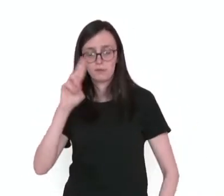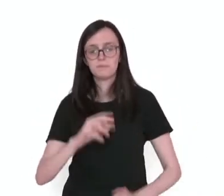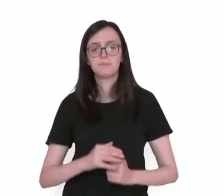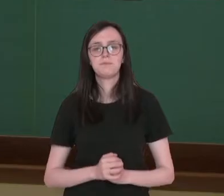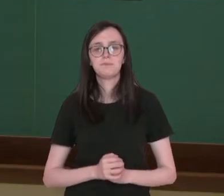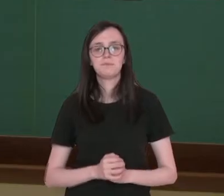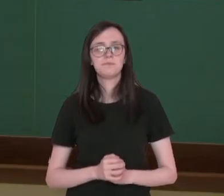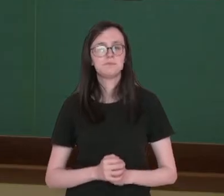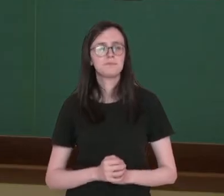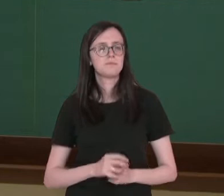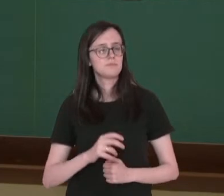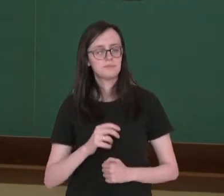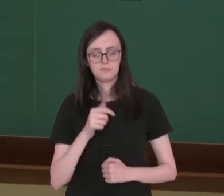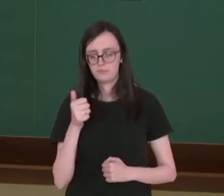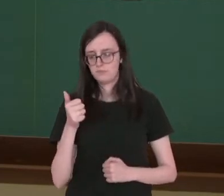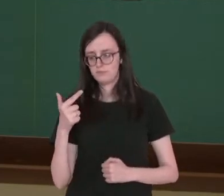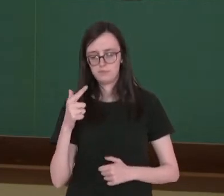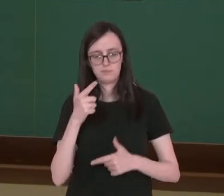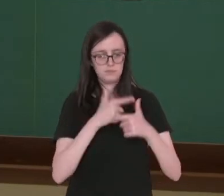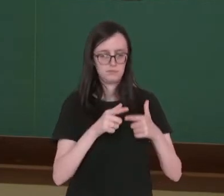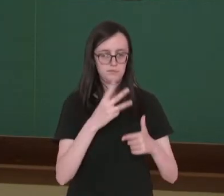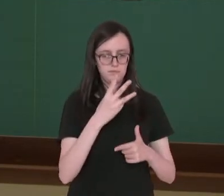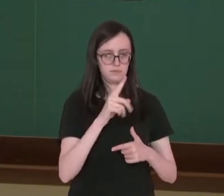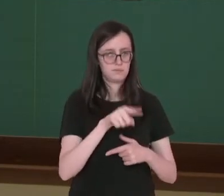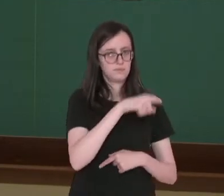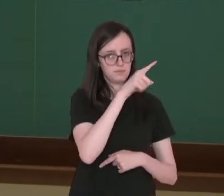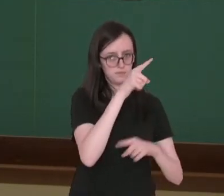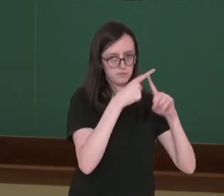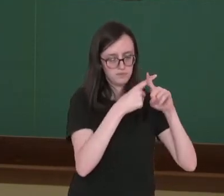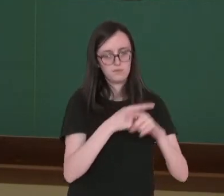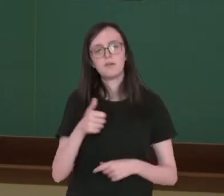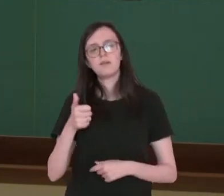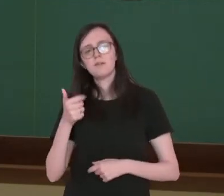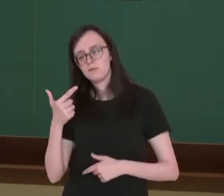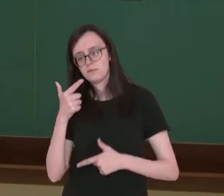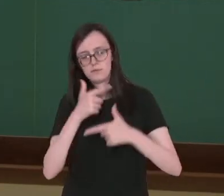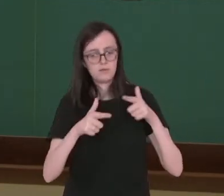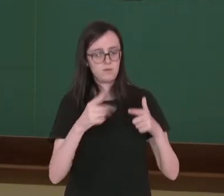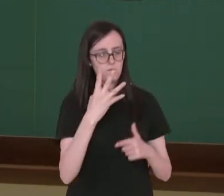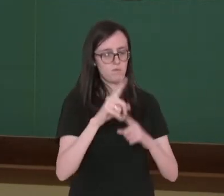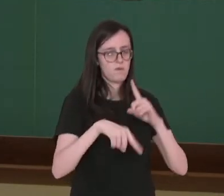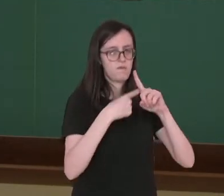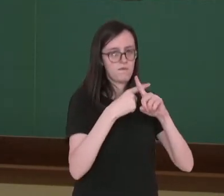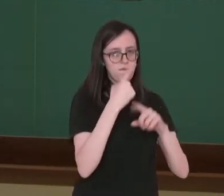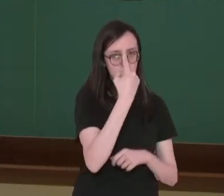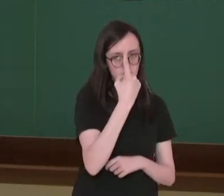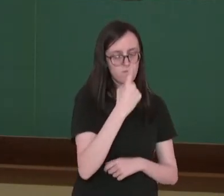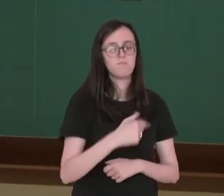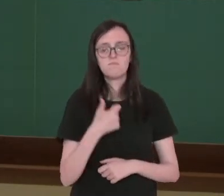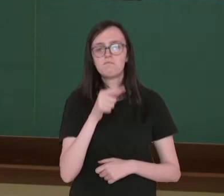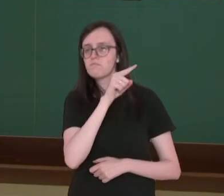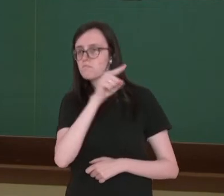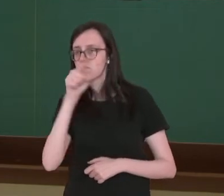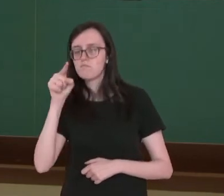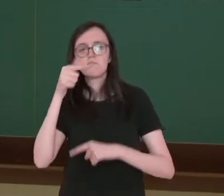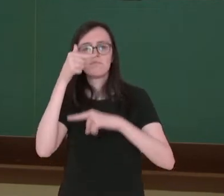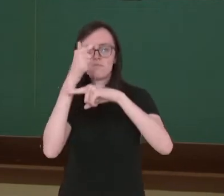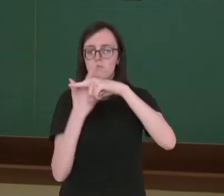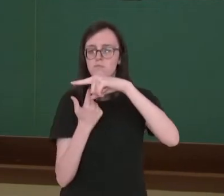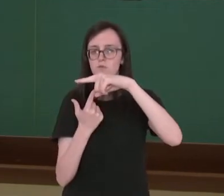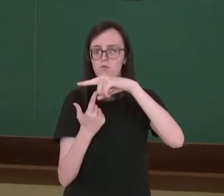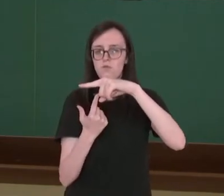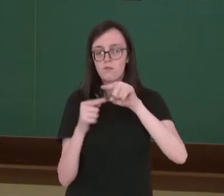12 por 3, 4. 12 por 4, 3 vezes 1, 3. 4 mais 3, 7 dozeavos. Então,